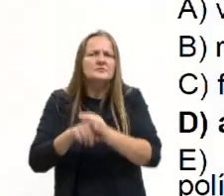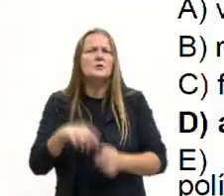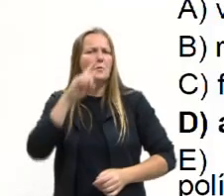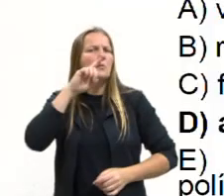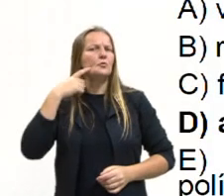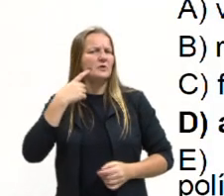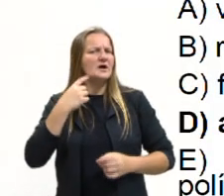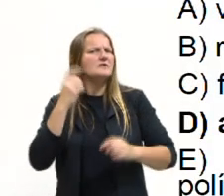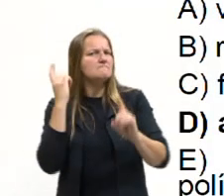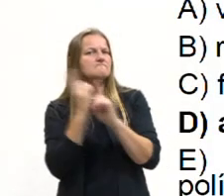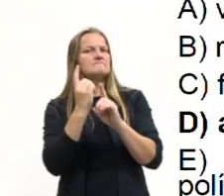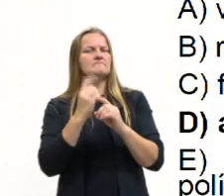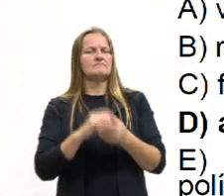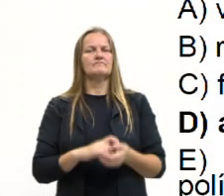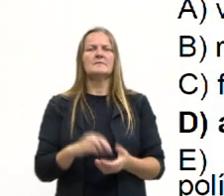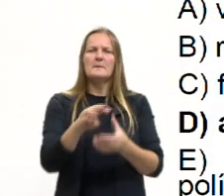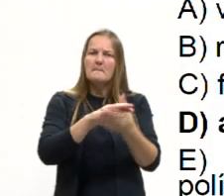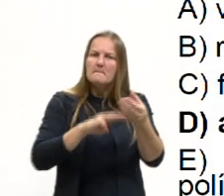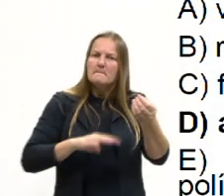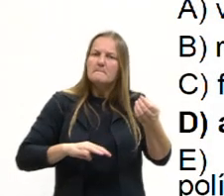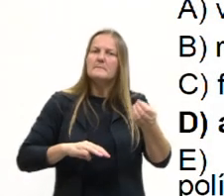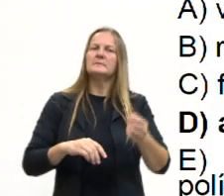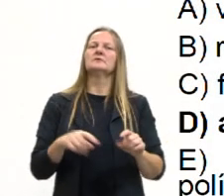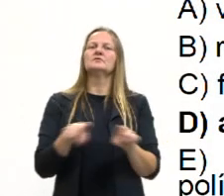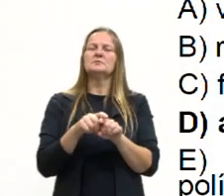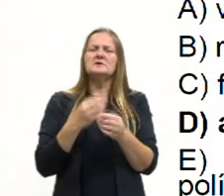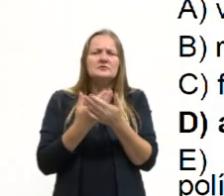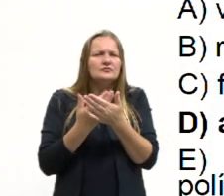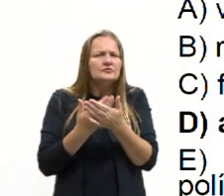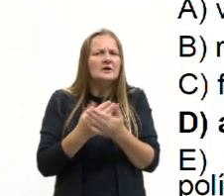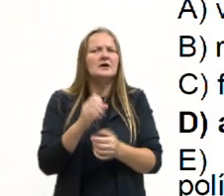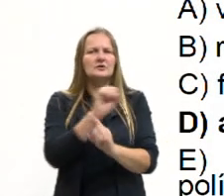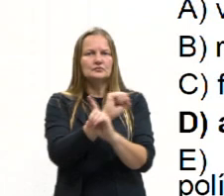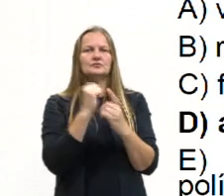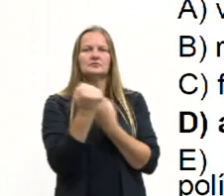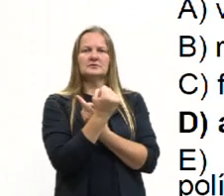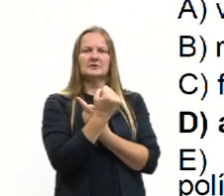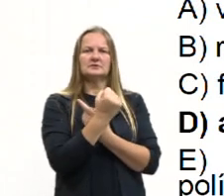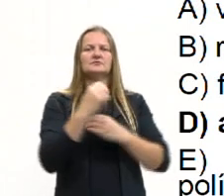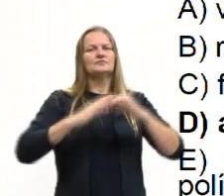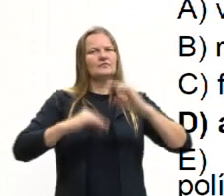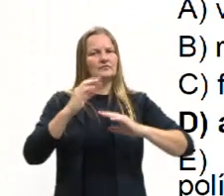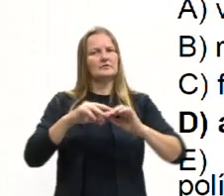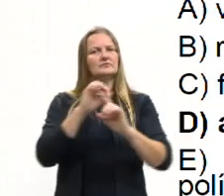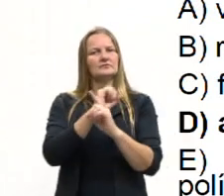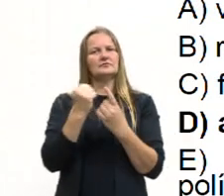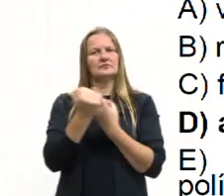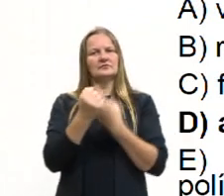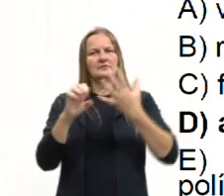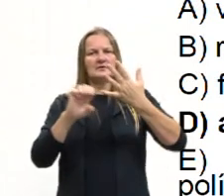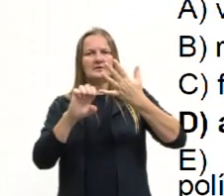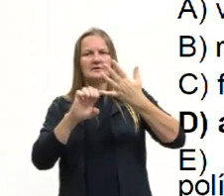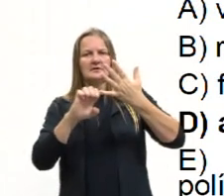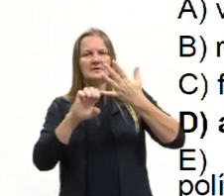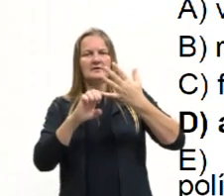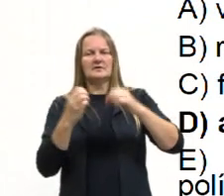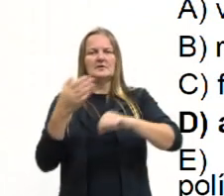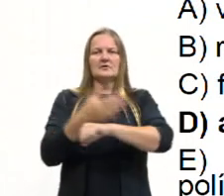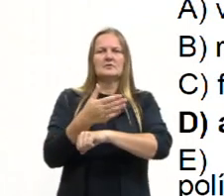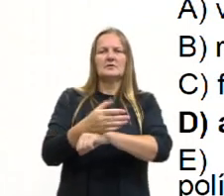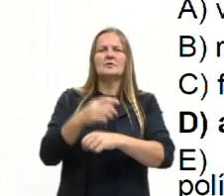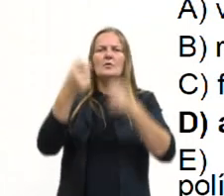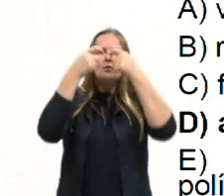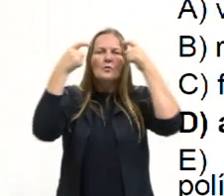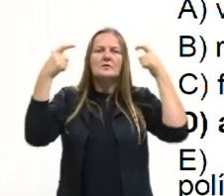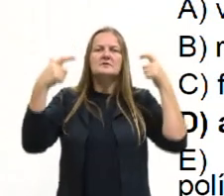que esse método uma metodologia para estudar a sociedade através dos fatos sociais e a letra e incorporação de um